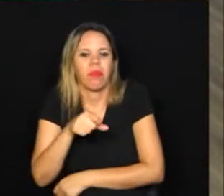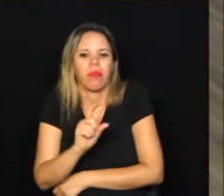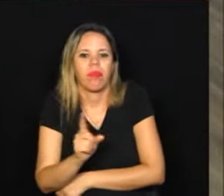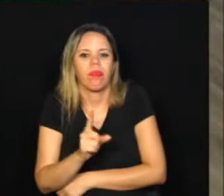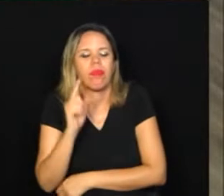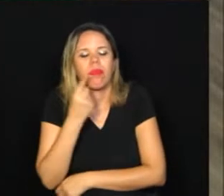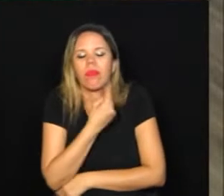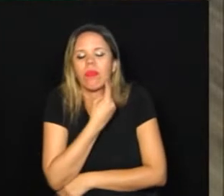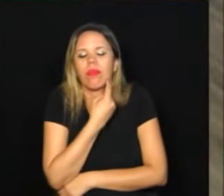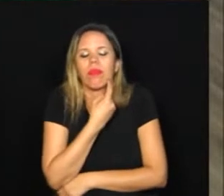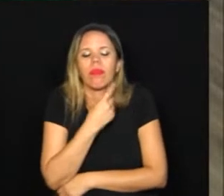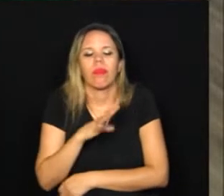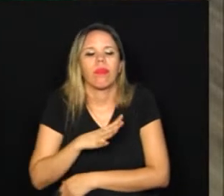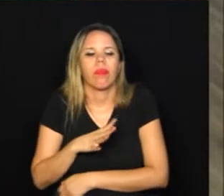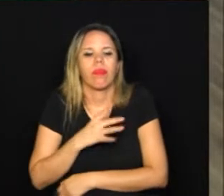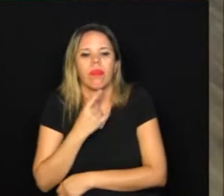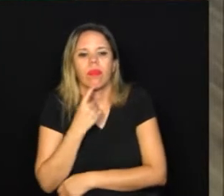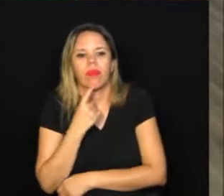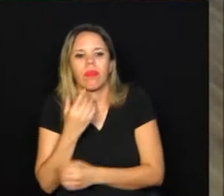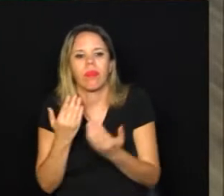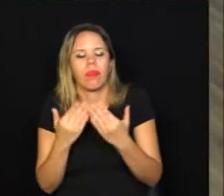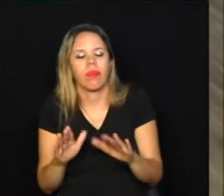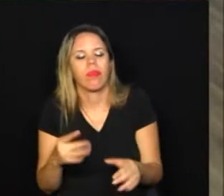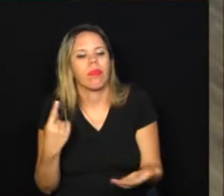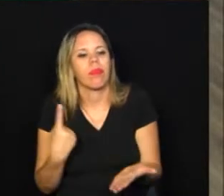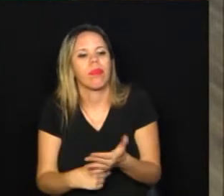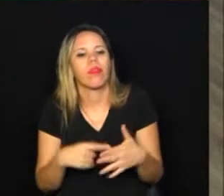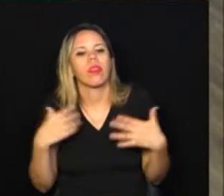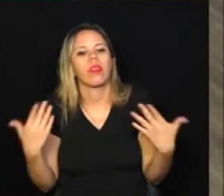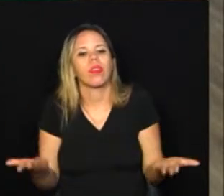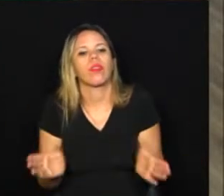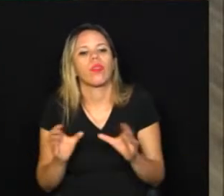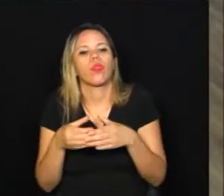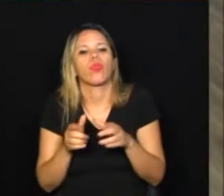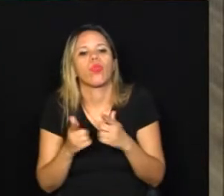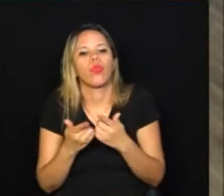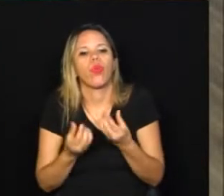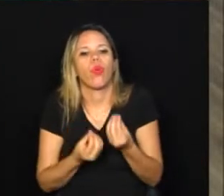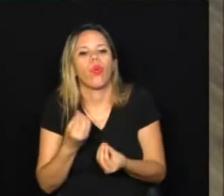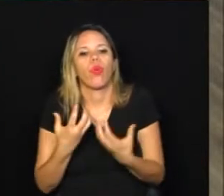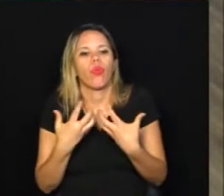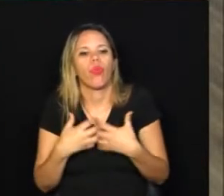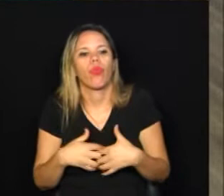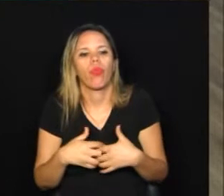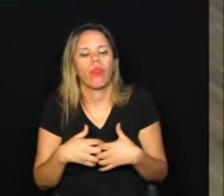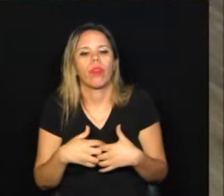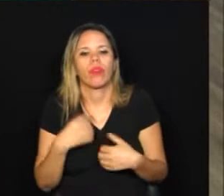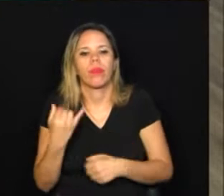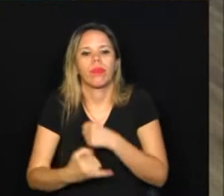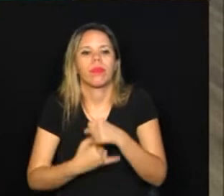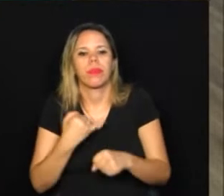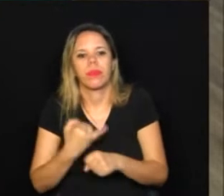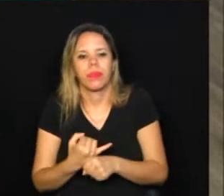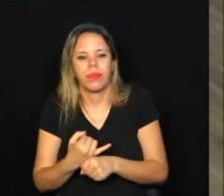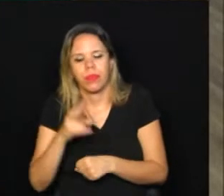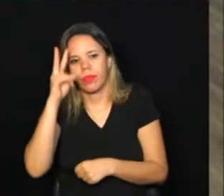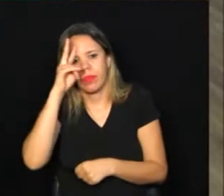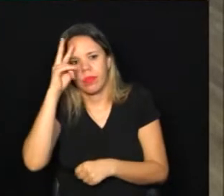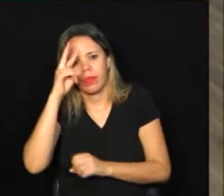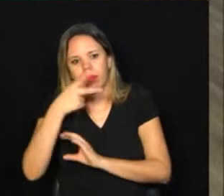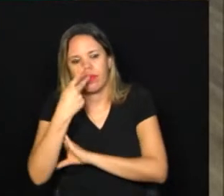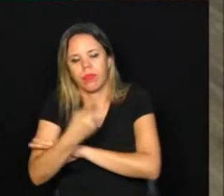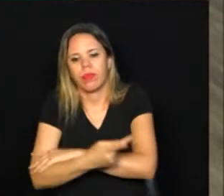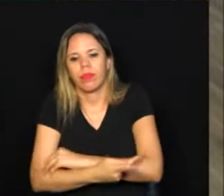Mirna Abreu, a cidade de Campinas reabriu o agendamento. Qual que é o grupo? Como é que funciona? Site? Lembra que nós falamos que,